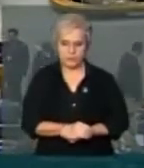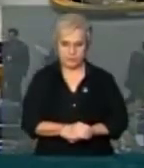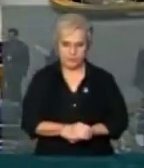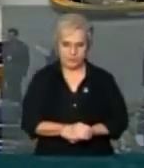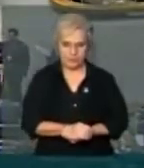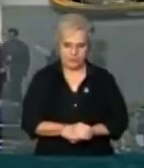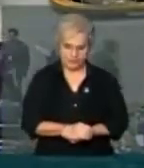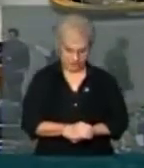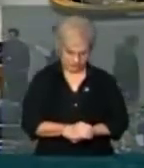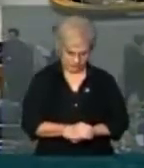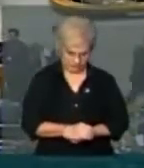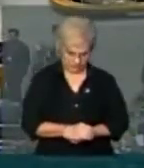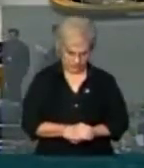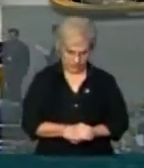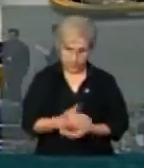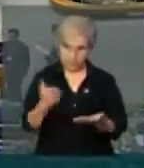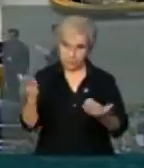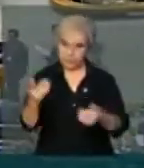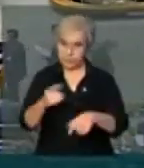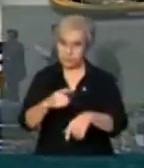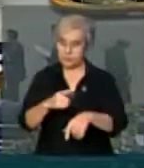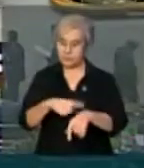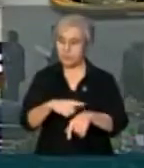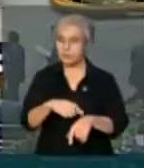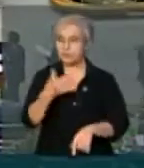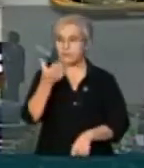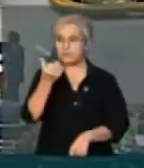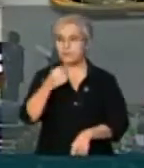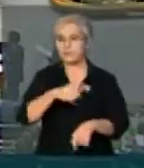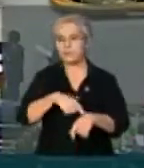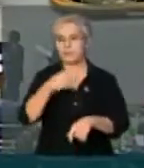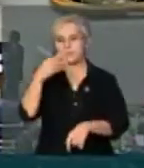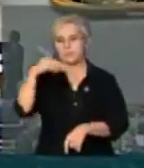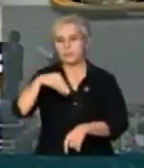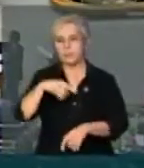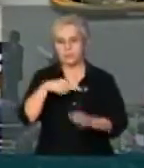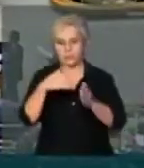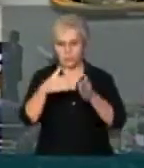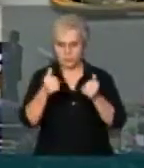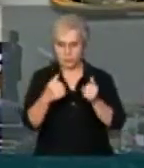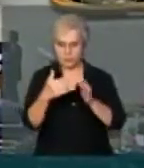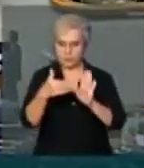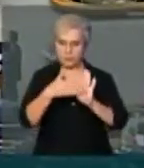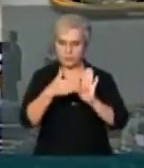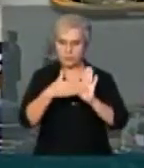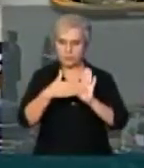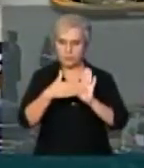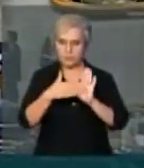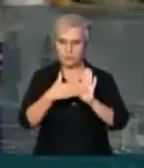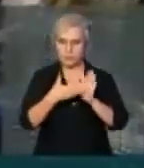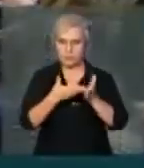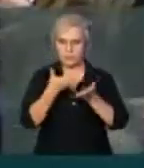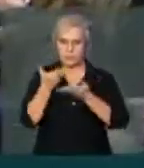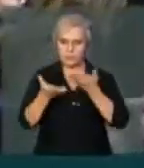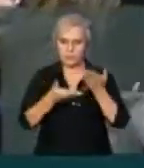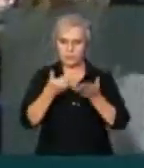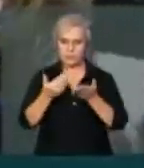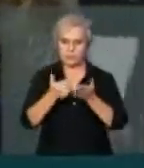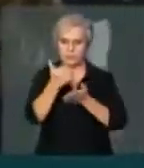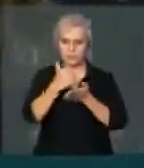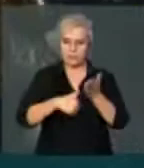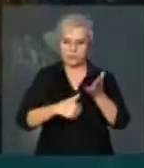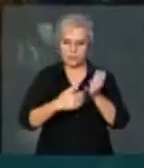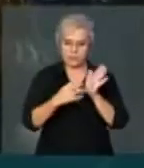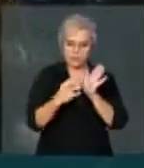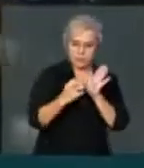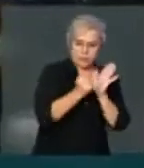Senhor presidente, para... Agora são 6h04, foi retirada de pauta a proposta que trata da retirada daquele